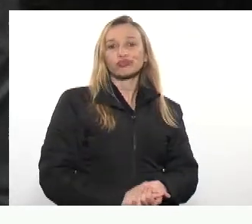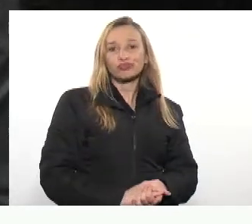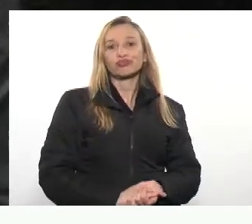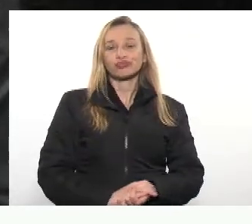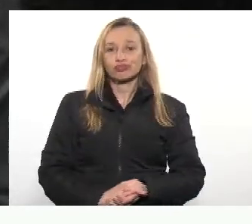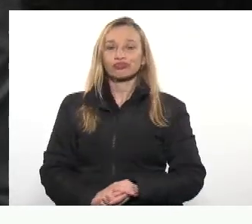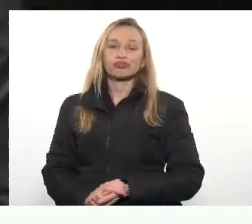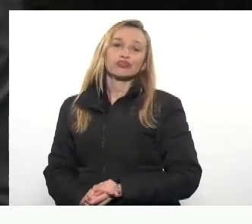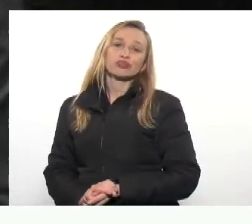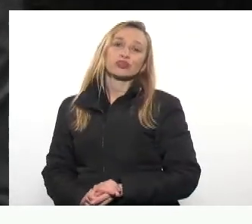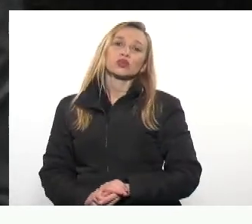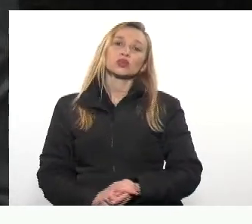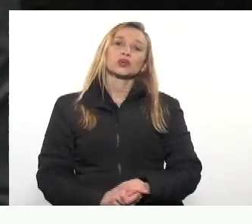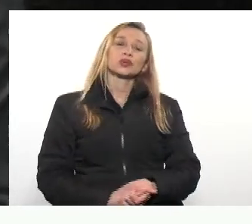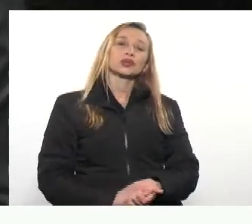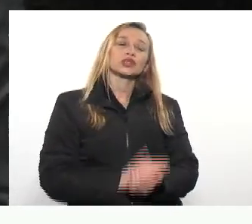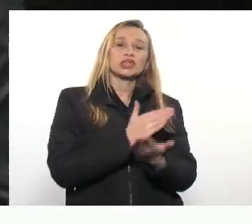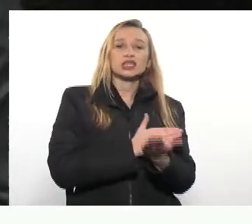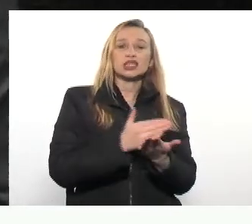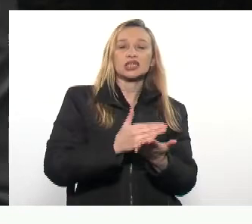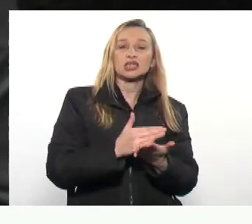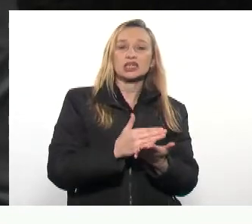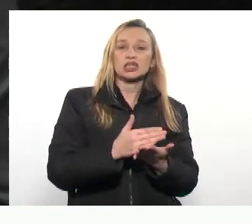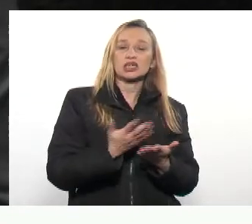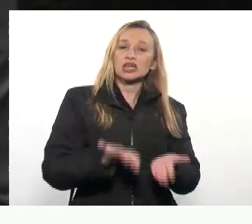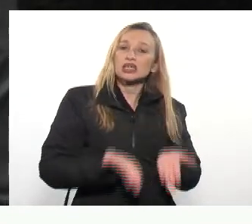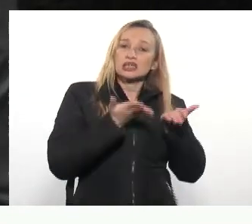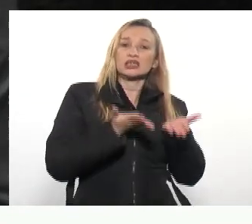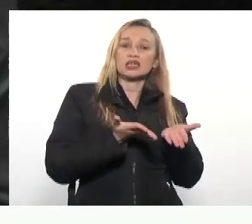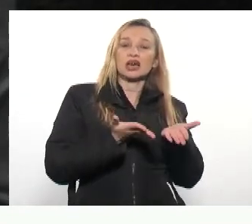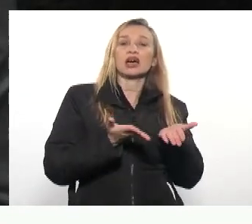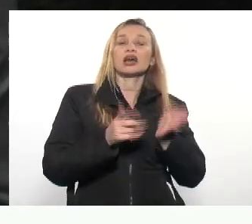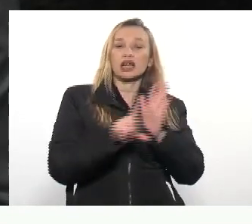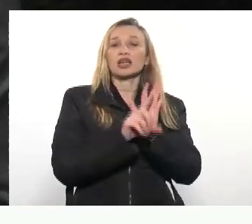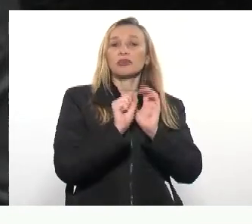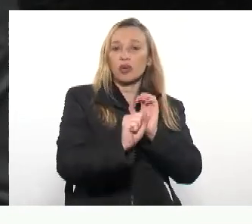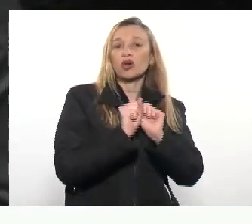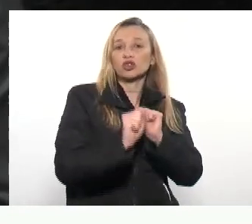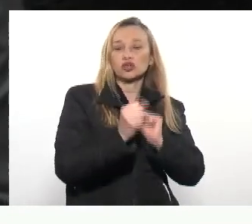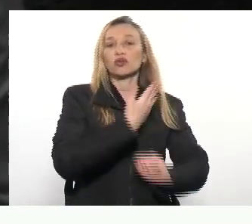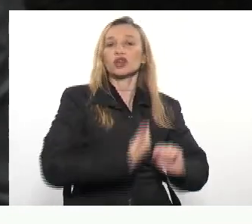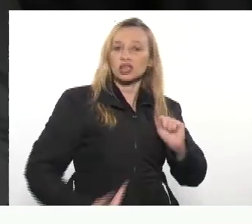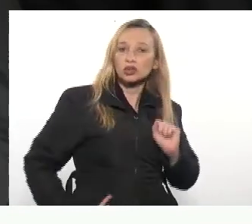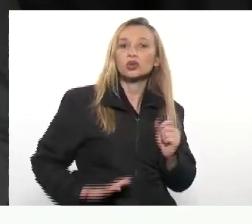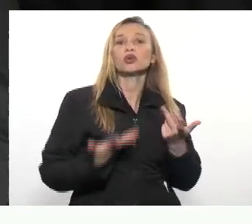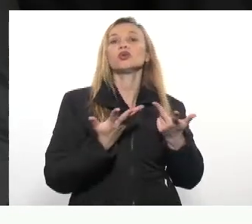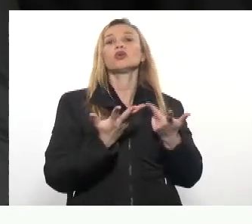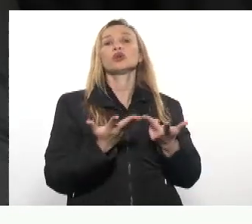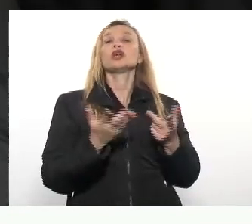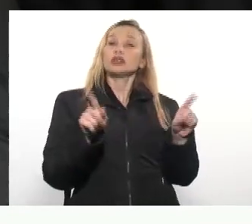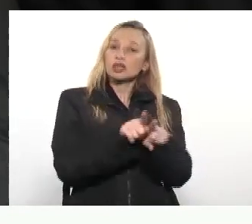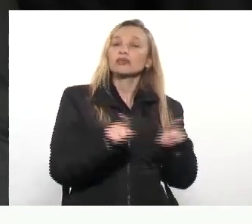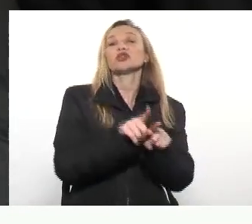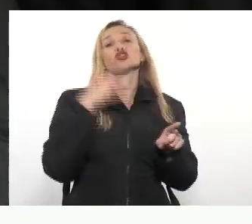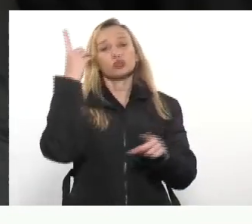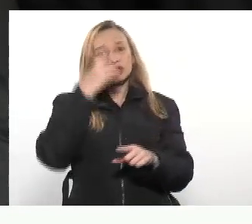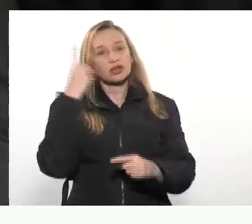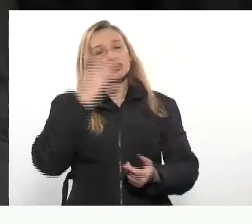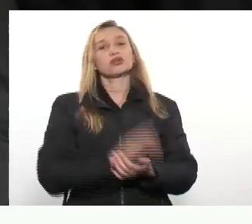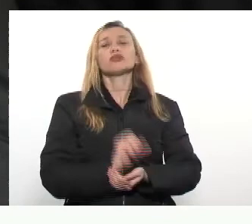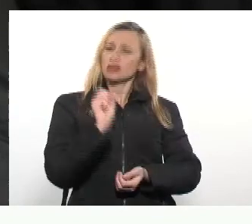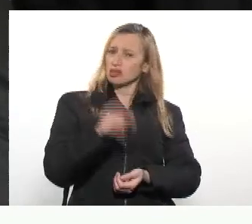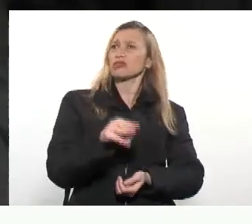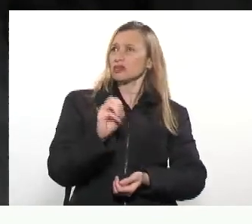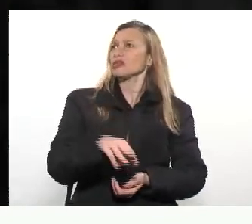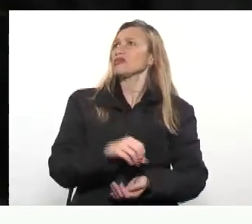vez que a iniciativa de lei pode vir do governador, mas também dos deputados. Sim, sem